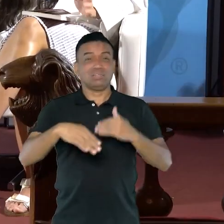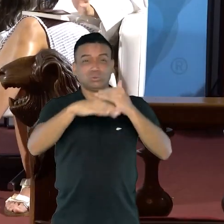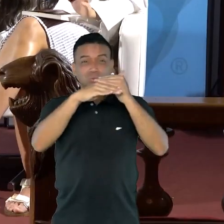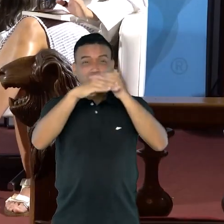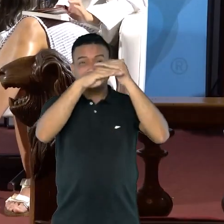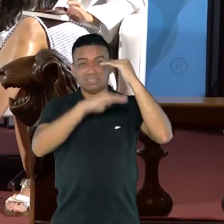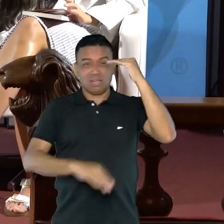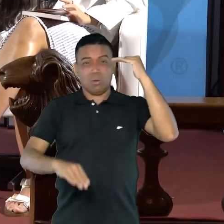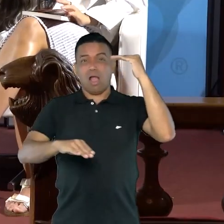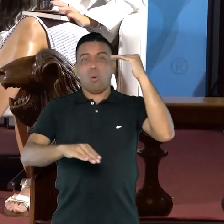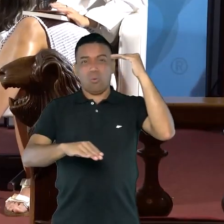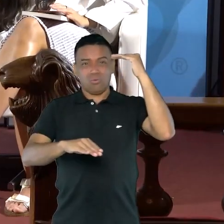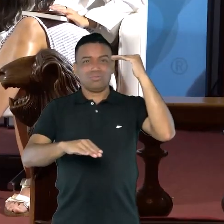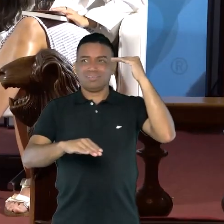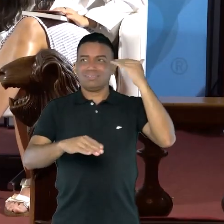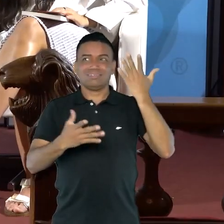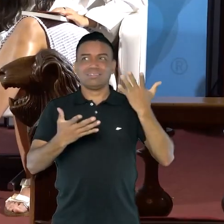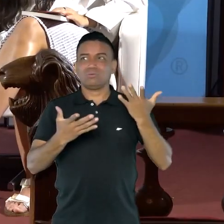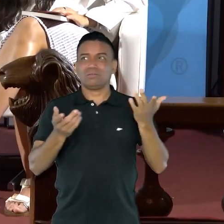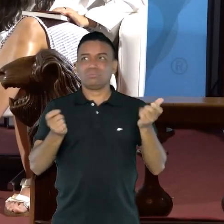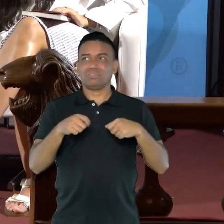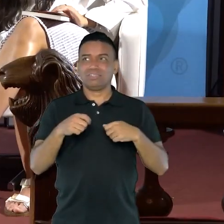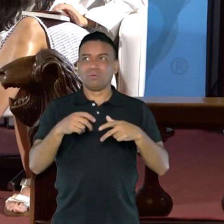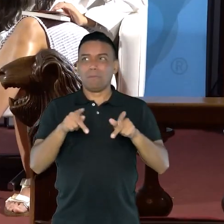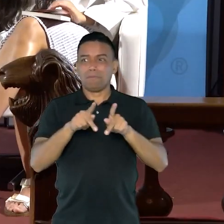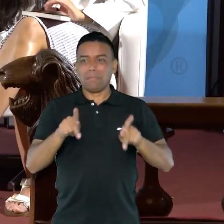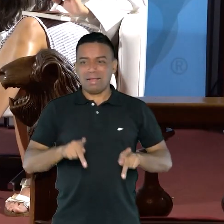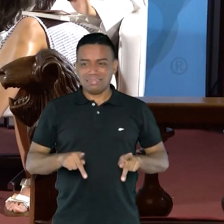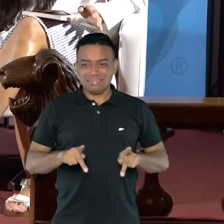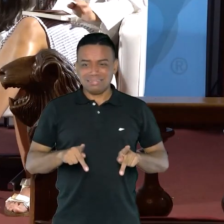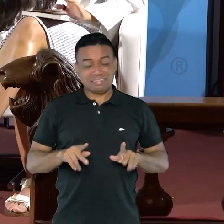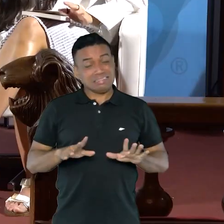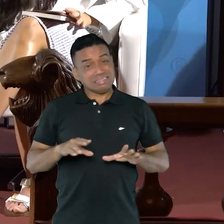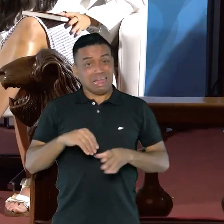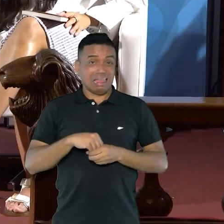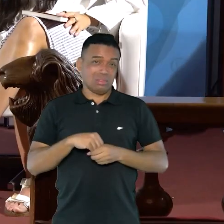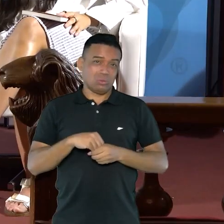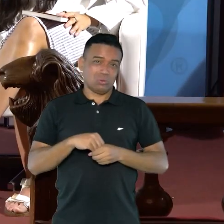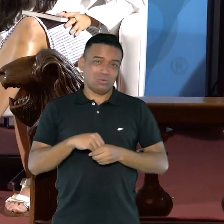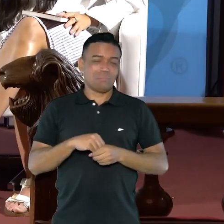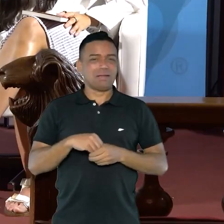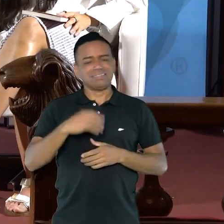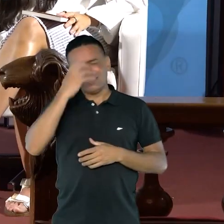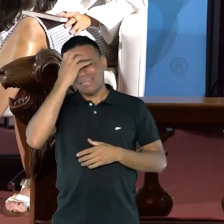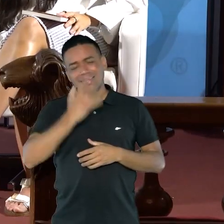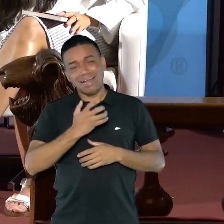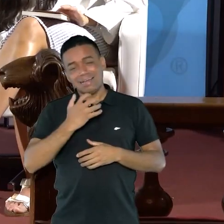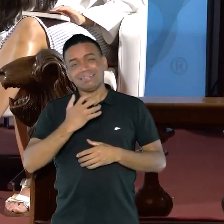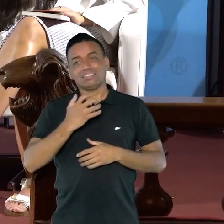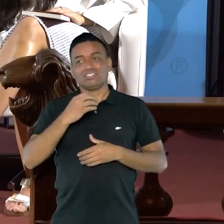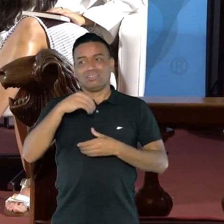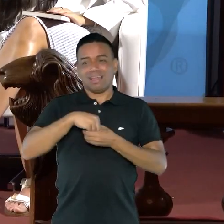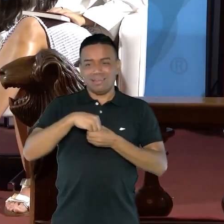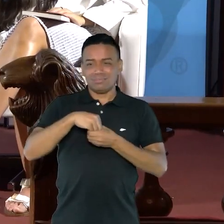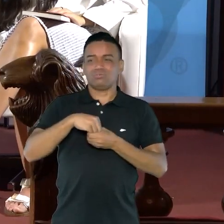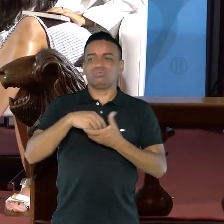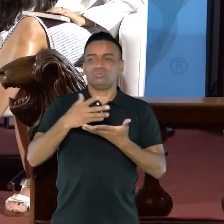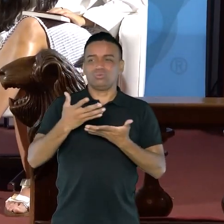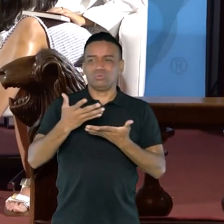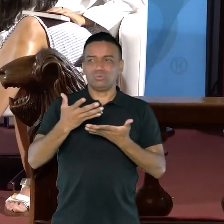uma paz diante disso, né? Mas, pensando em alguma serenidade em meio a isso tudo,